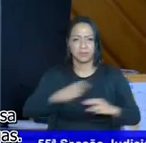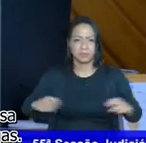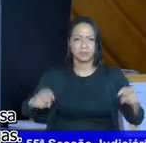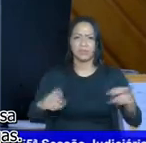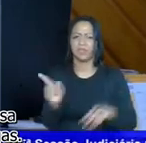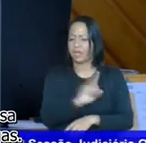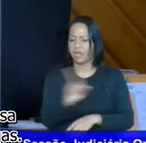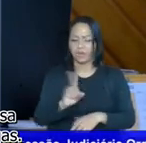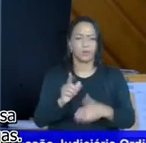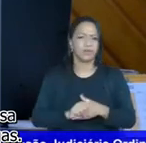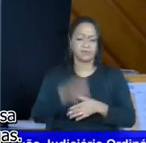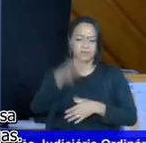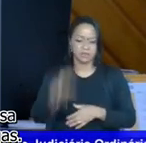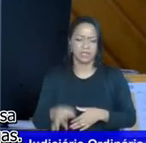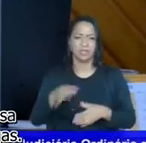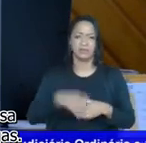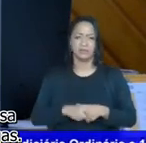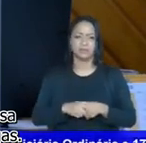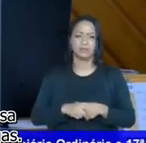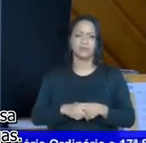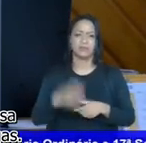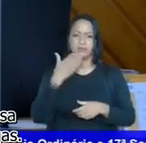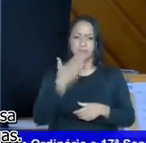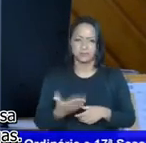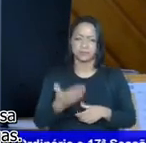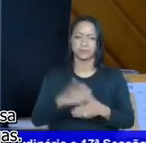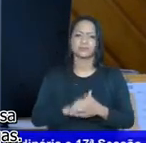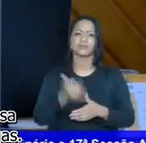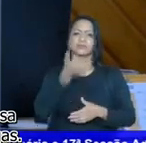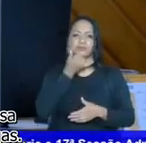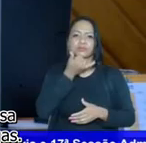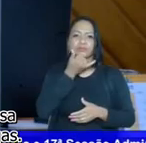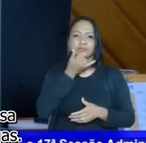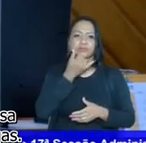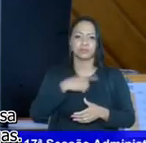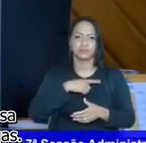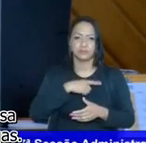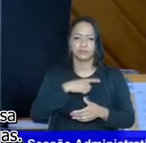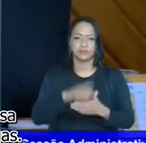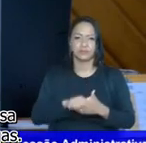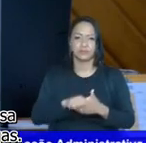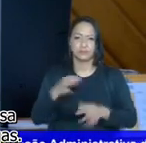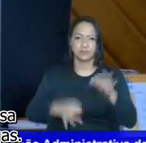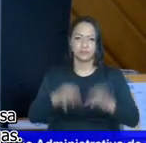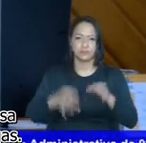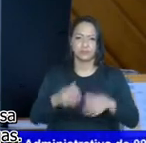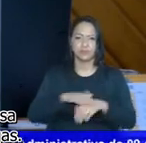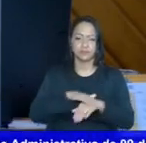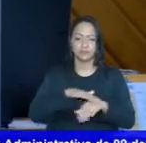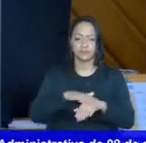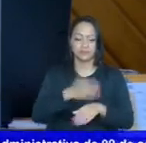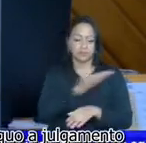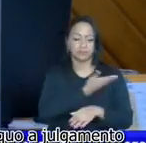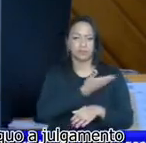é idônea. Eu peço desculpa por eu tenho essa forma de julgar, sempre conversando com os